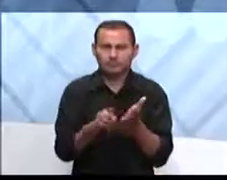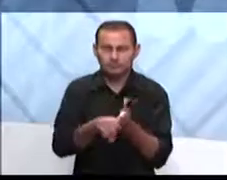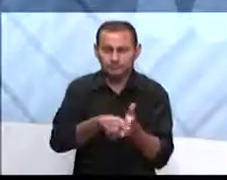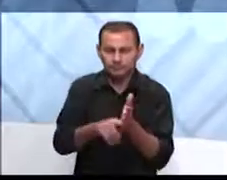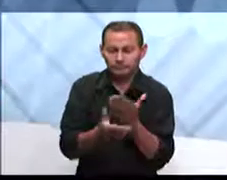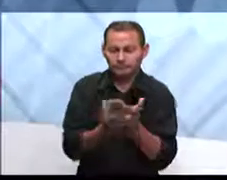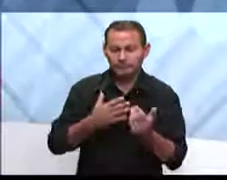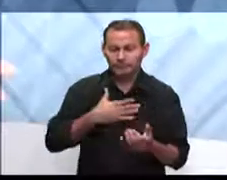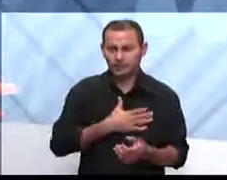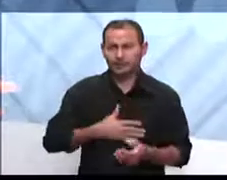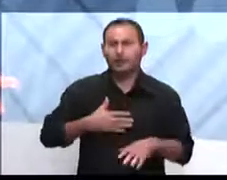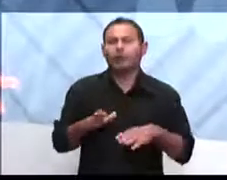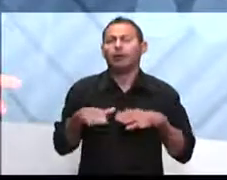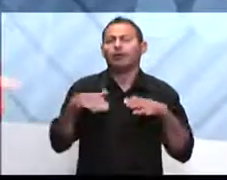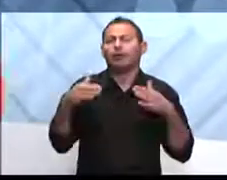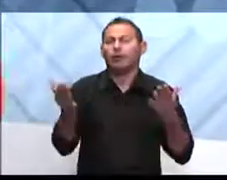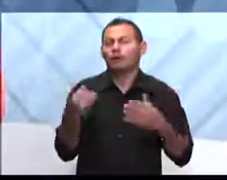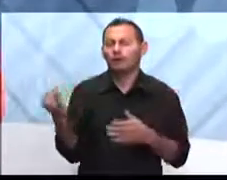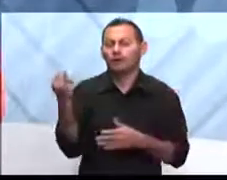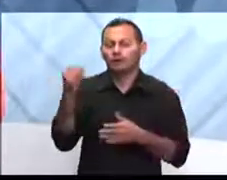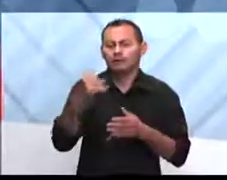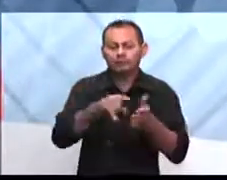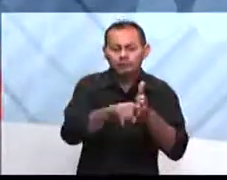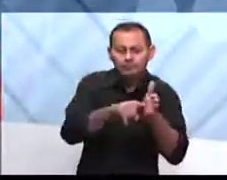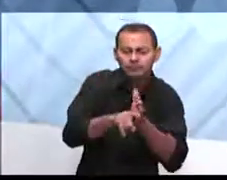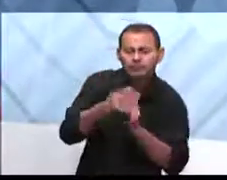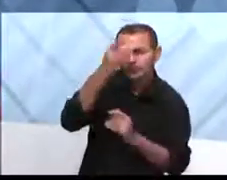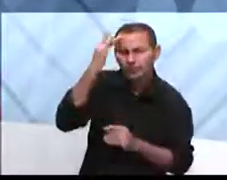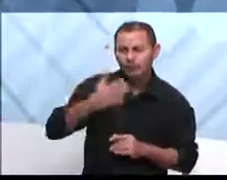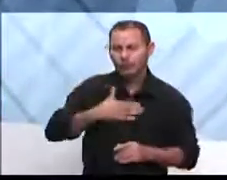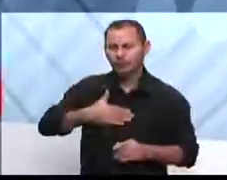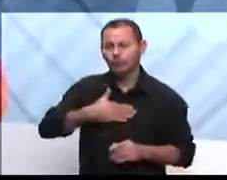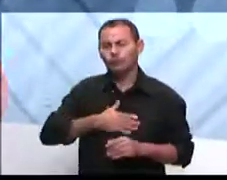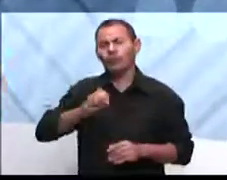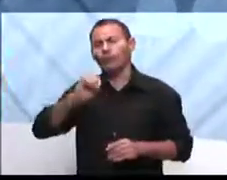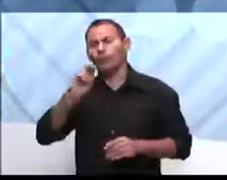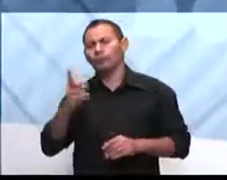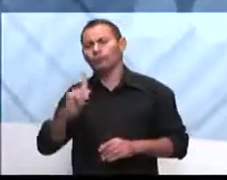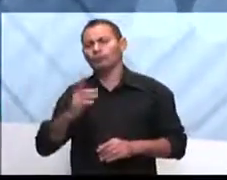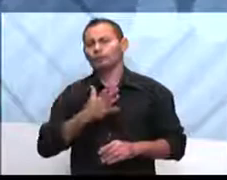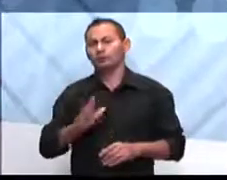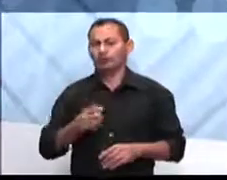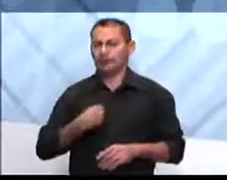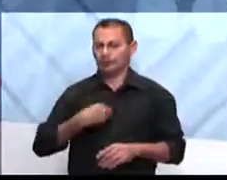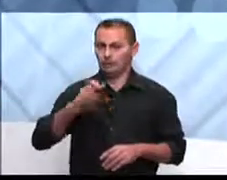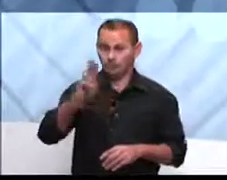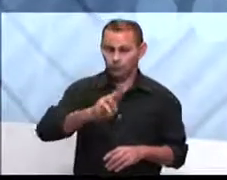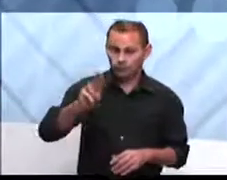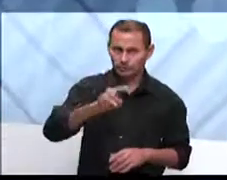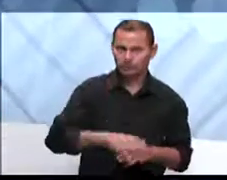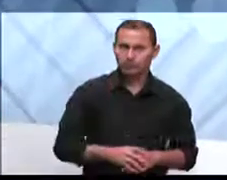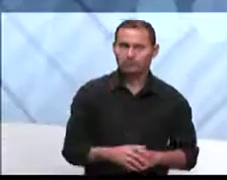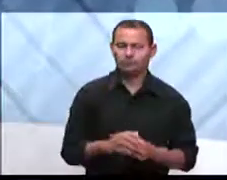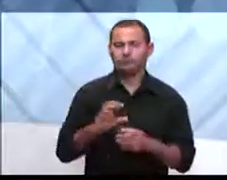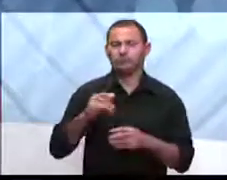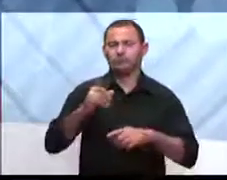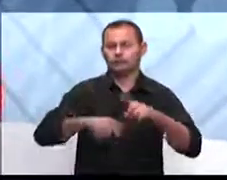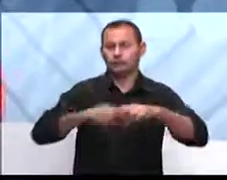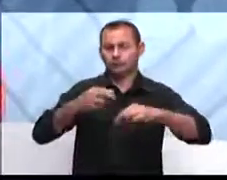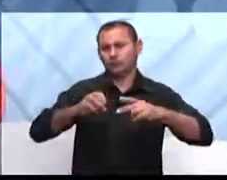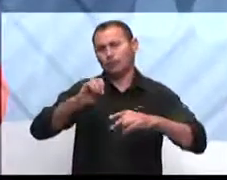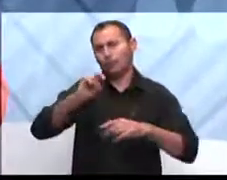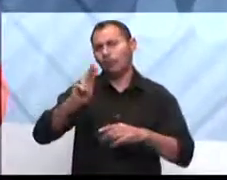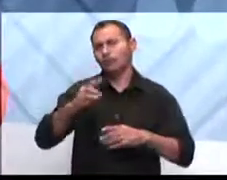satisfação. Qual a importância da pesquisa de satisfação, né? Então, exatamente, eu uso usufruo de um produto